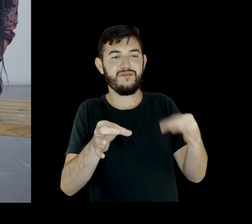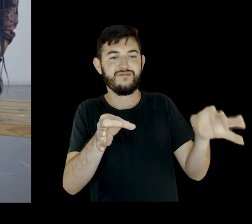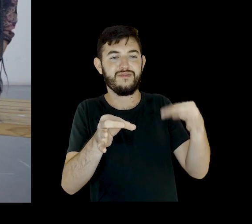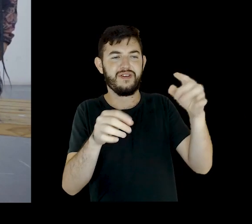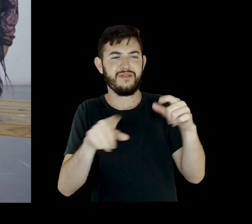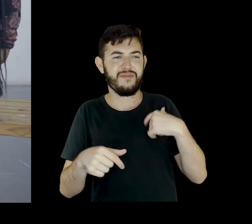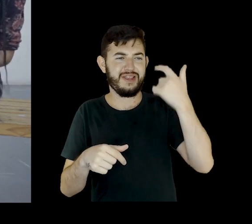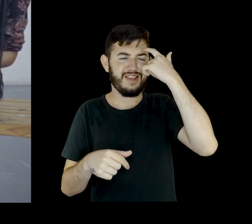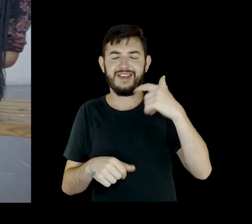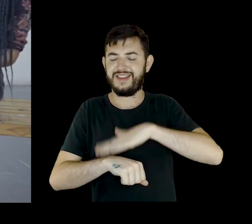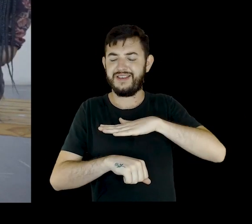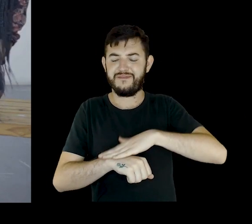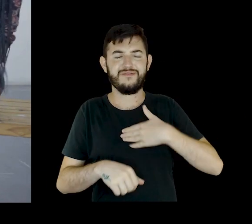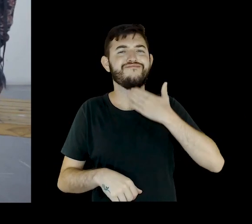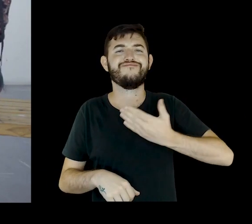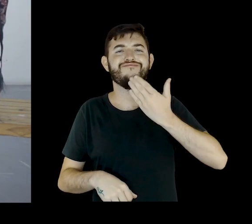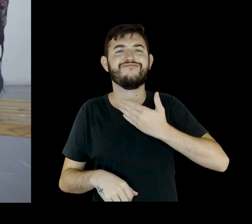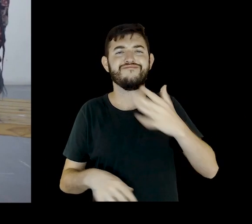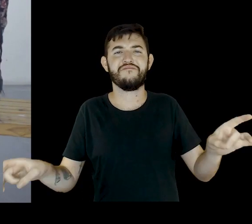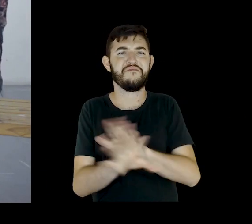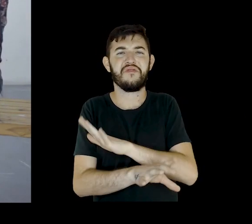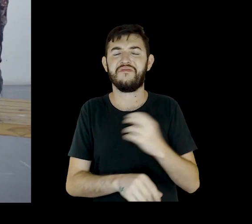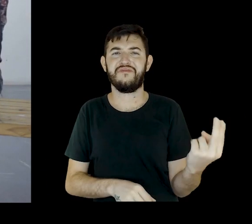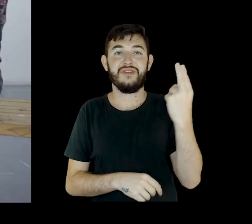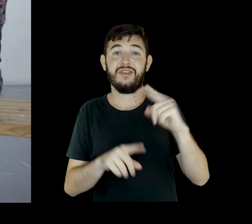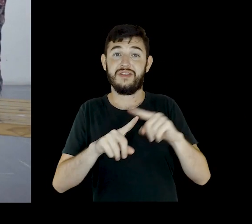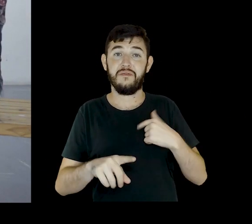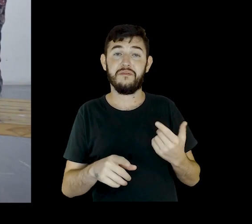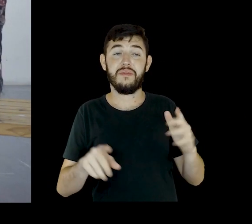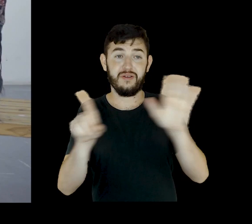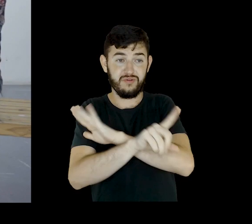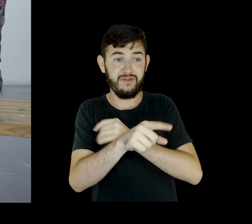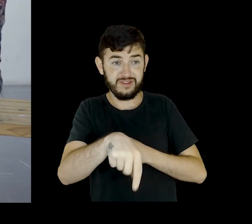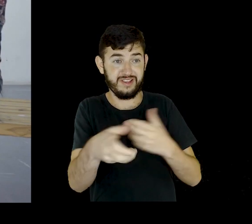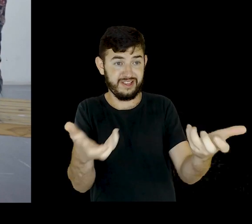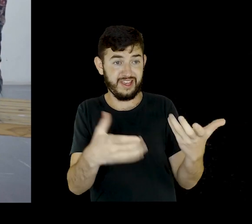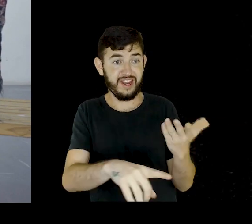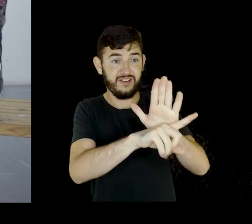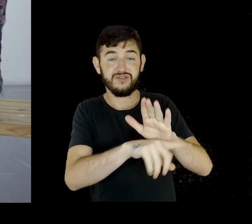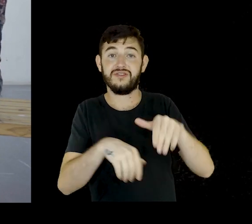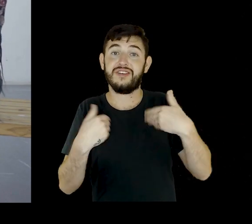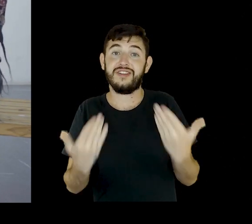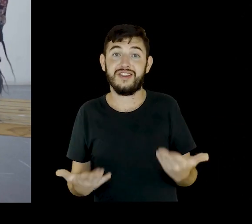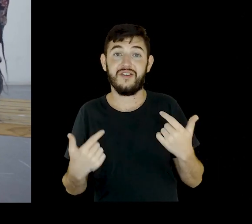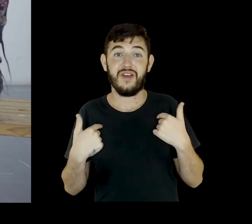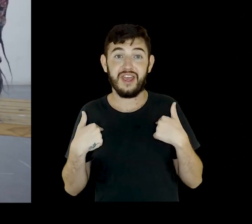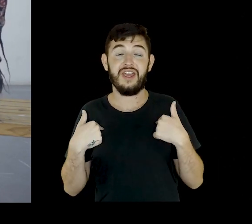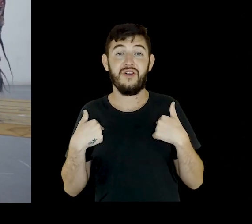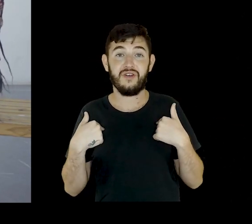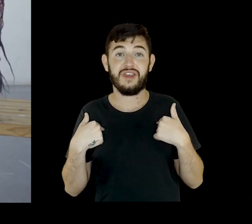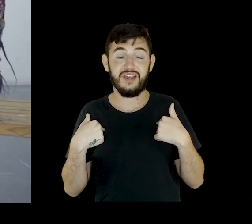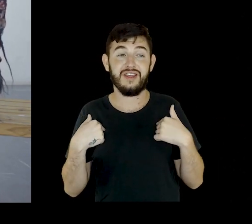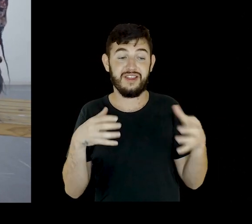dar tempo, gente. Eles não vão conseguir terminar. E eu falei, vocês querem ajuda? E aí desde então nunca mais saí